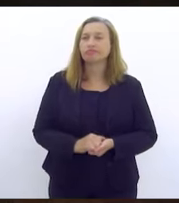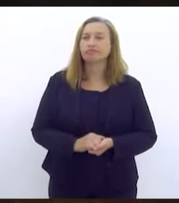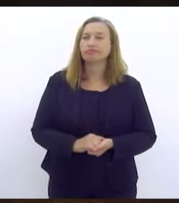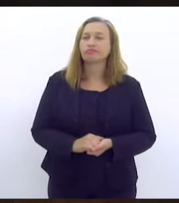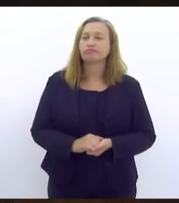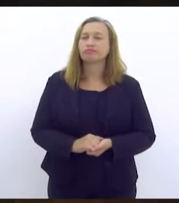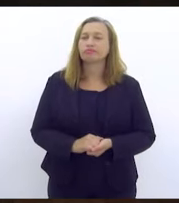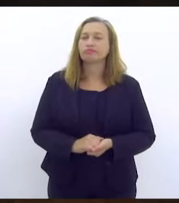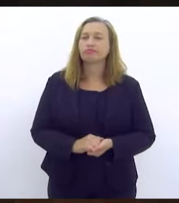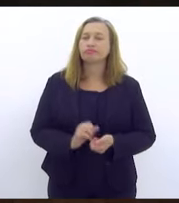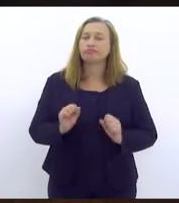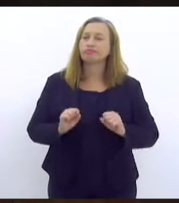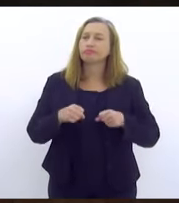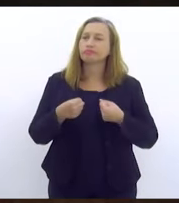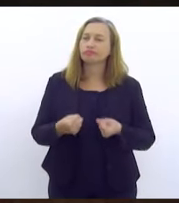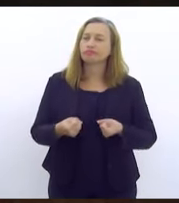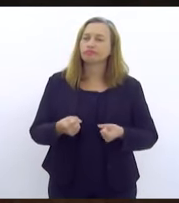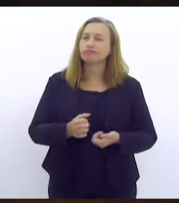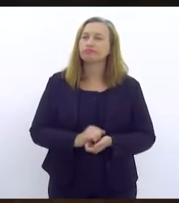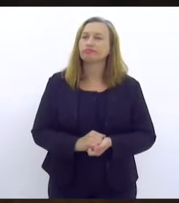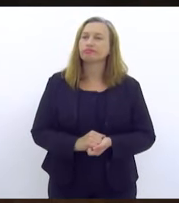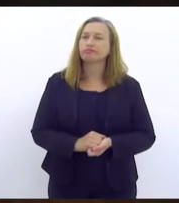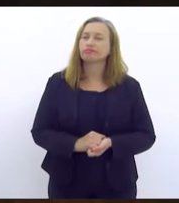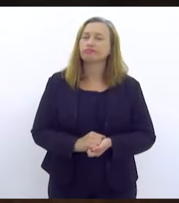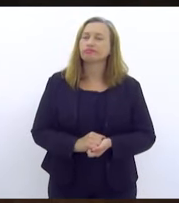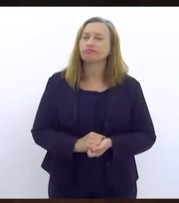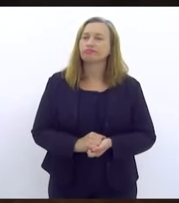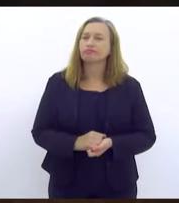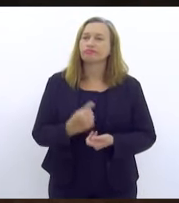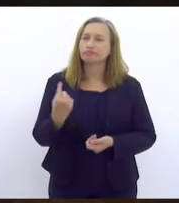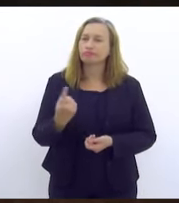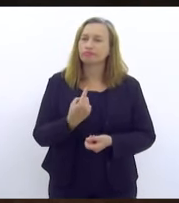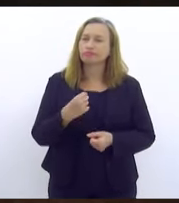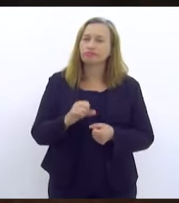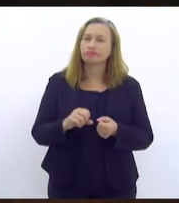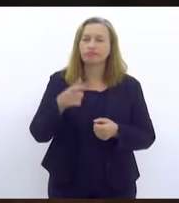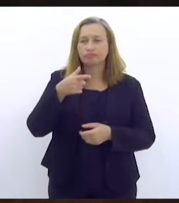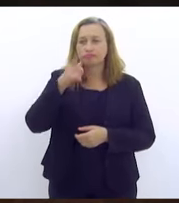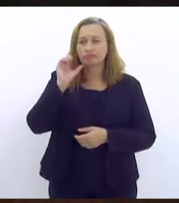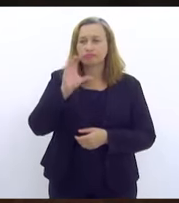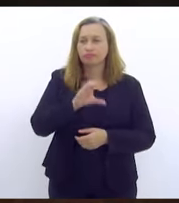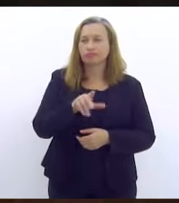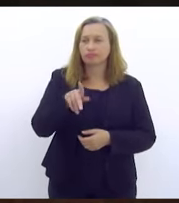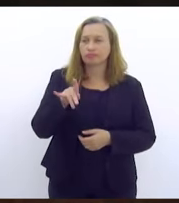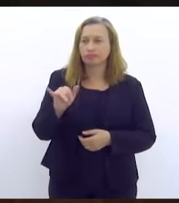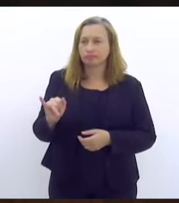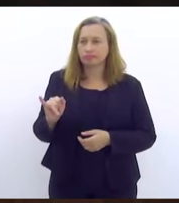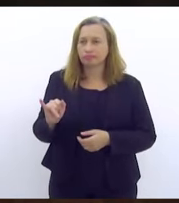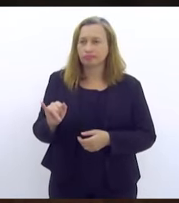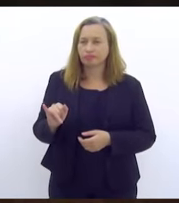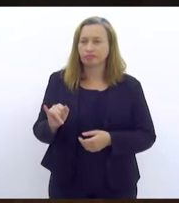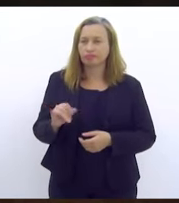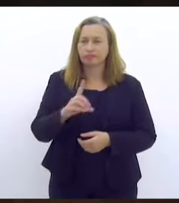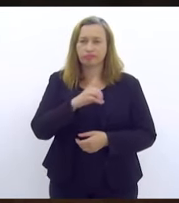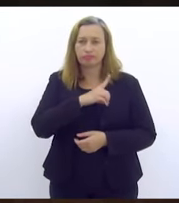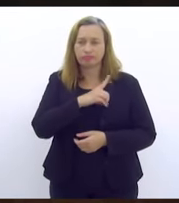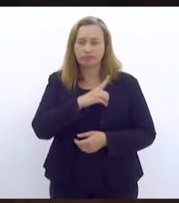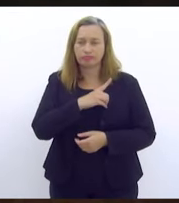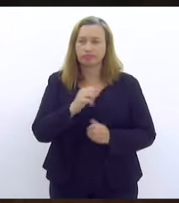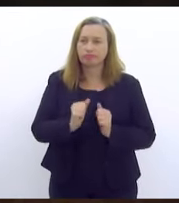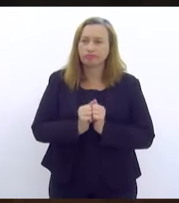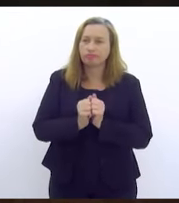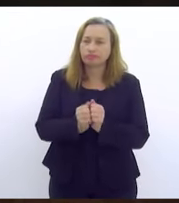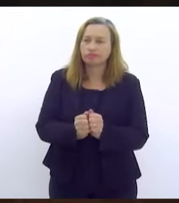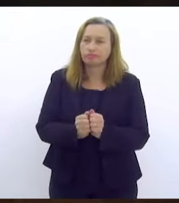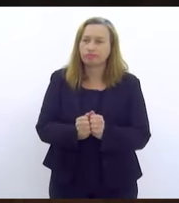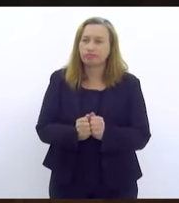só reforçar o que nós fizemos ontem na CPI, né, dos serviços delegados, em conjunto